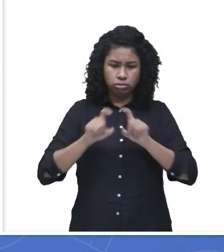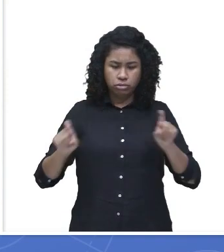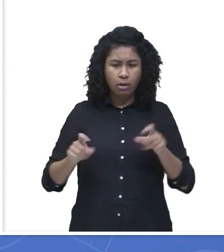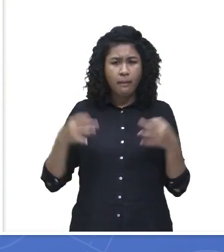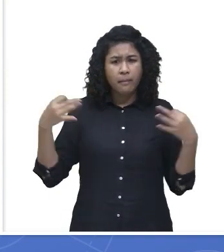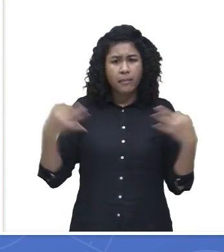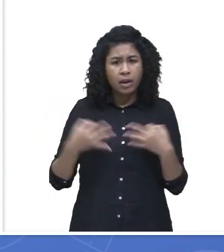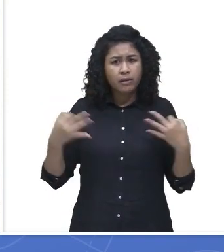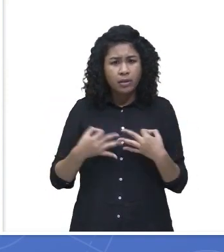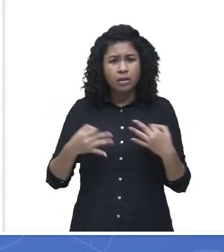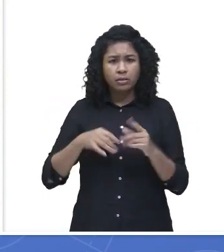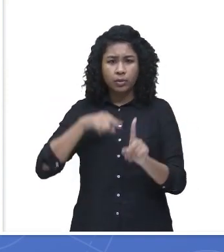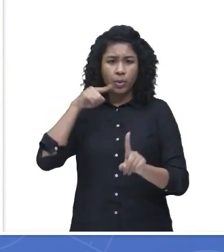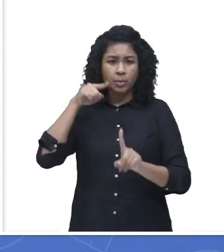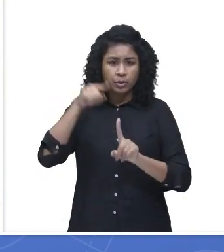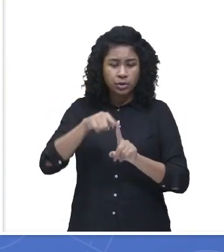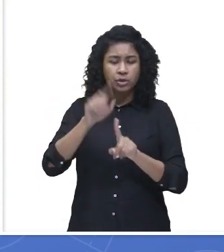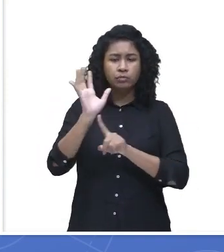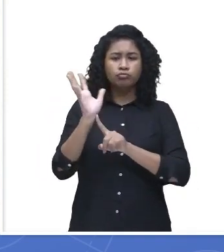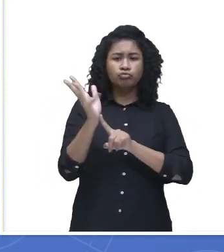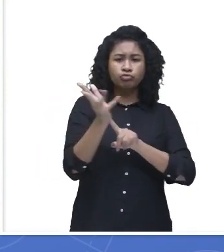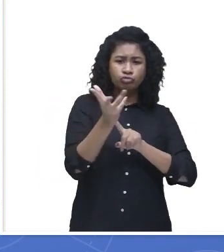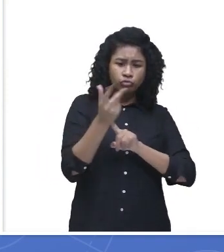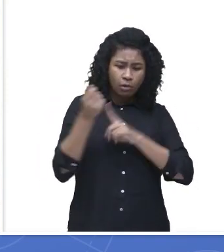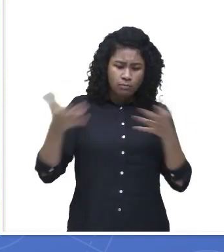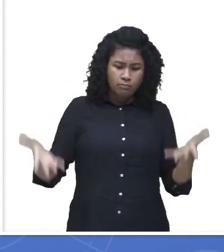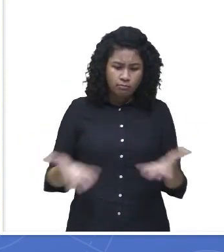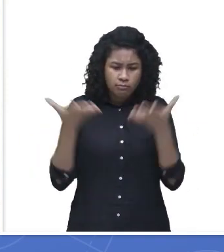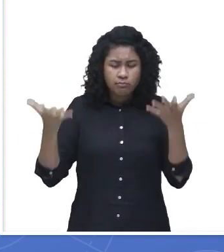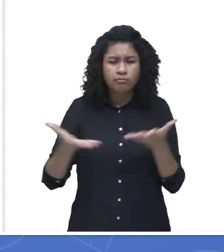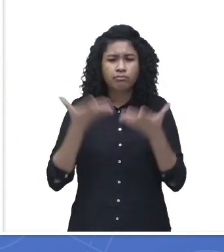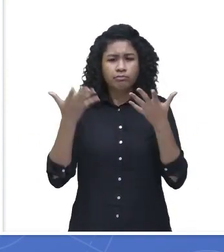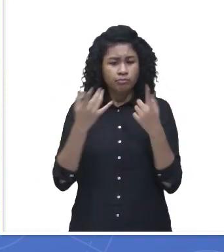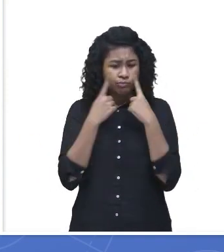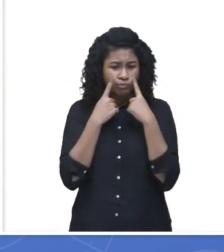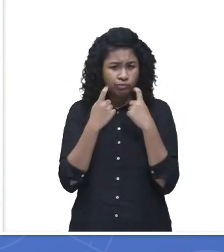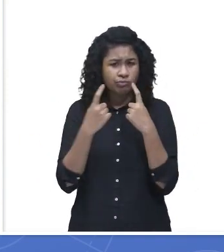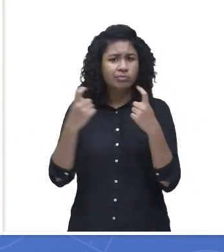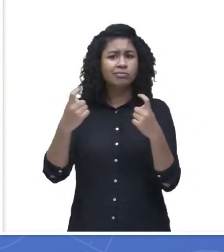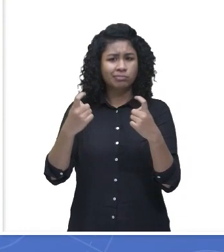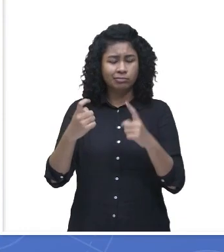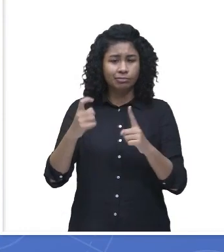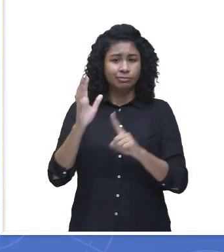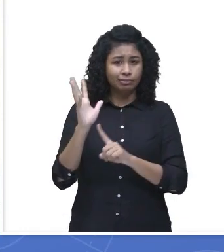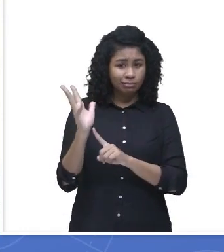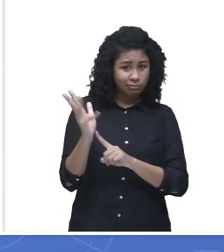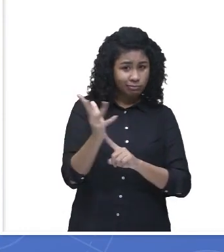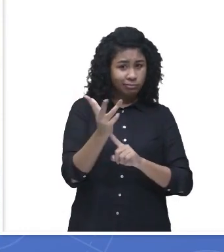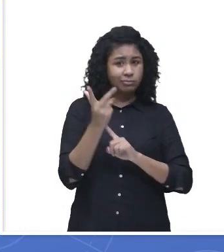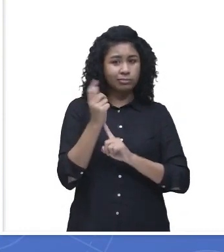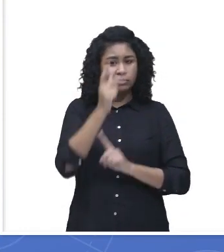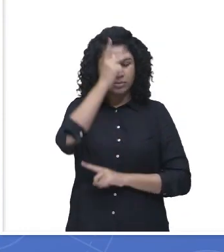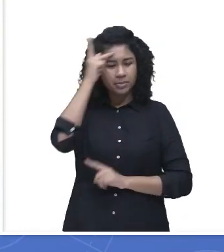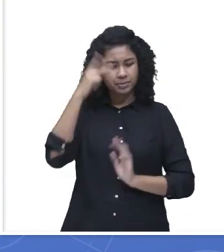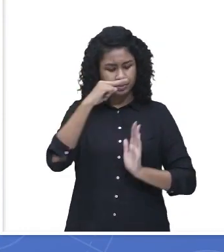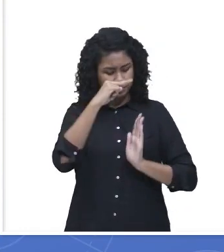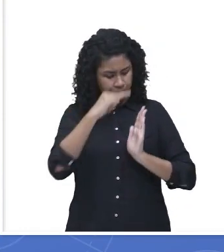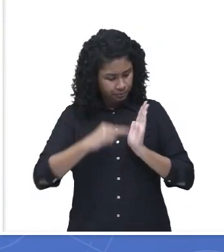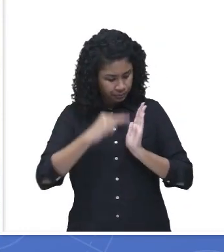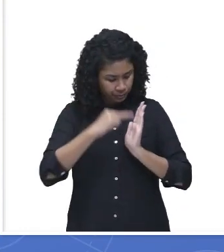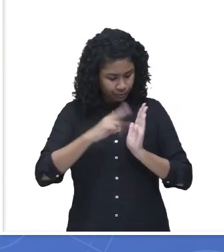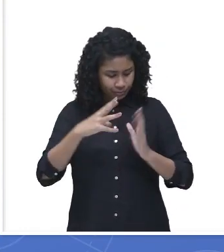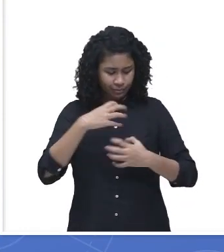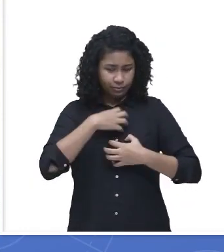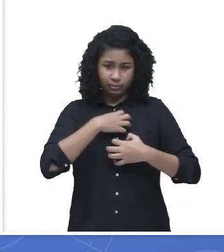né? Para despertar o prazer artístico, despertar a arte e fazer com que a pessoa se sinta bem ao consumir aquela arte.